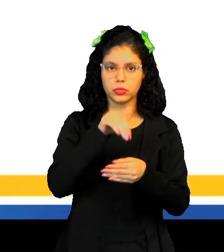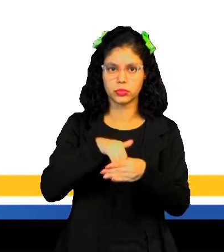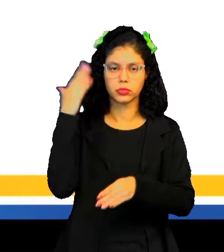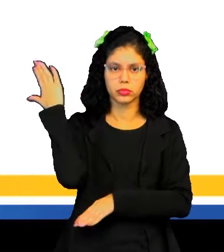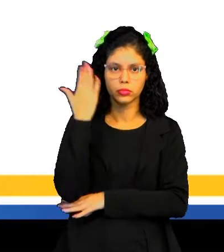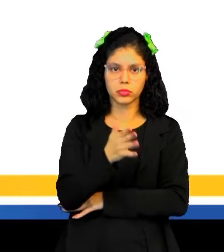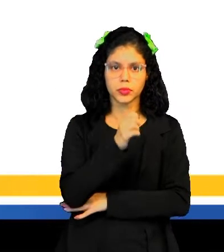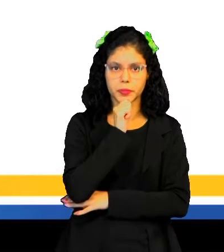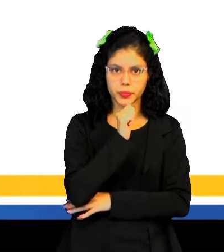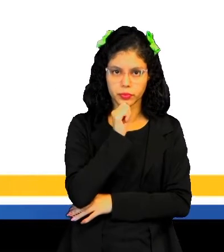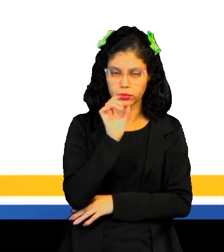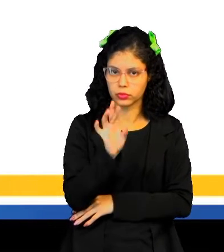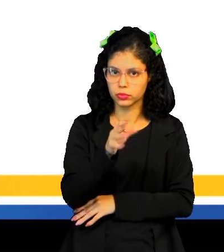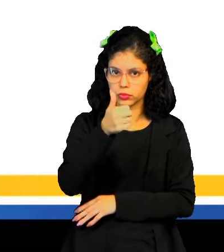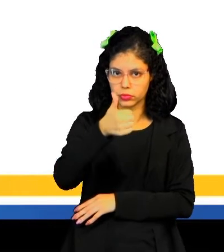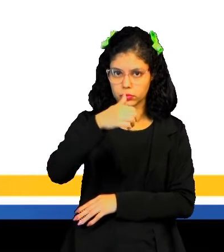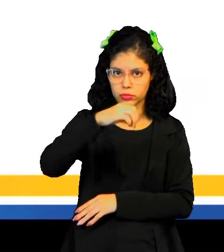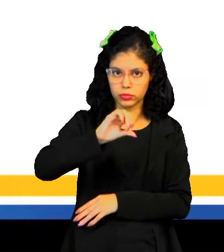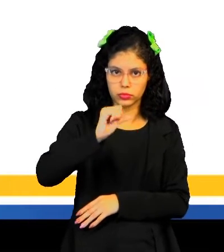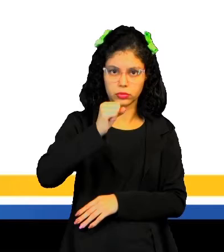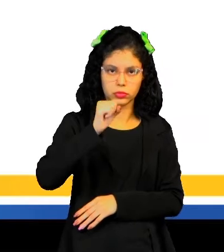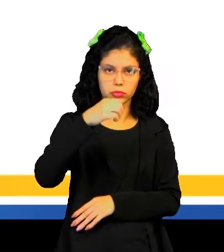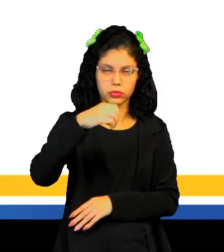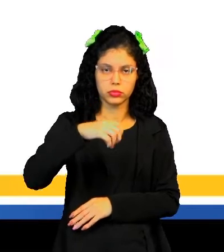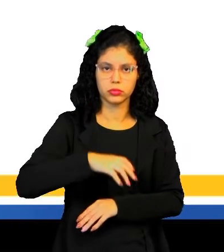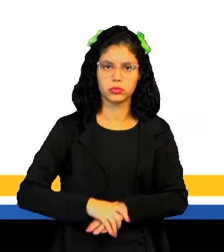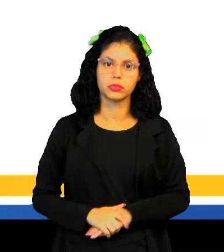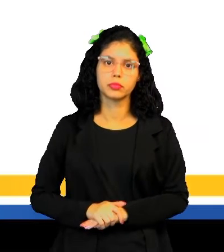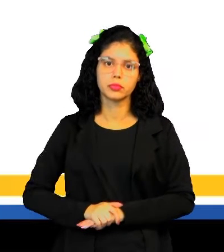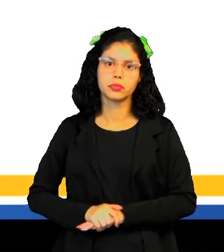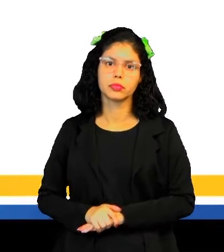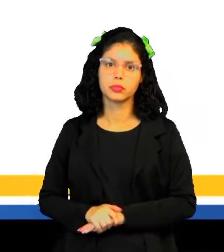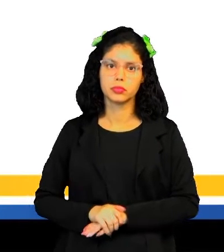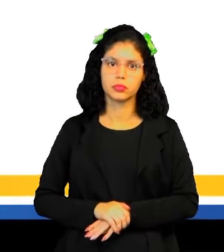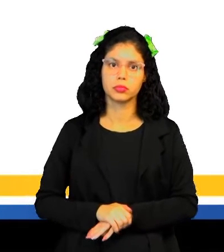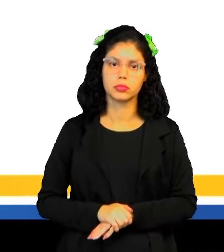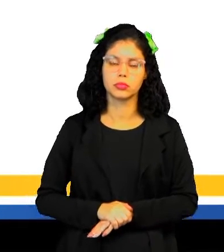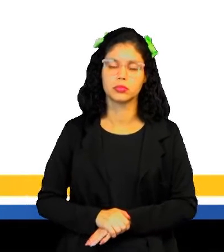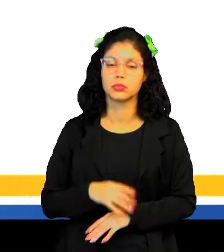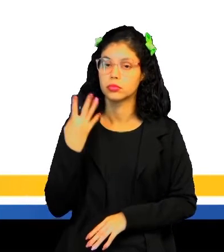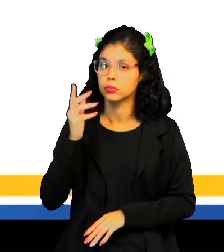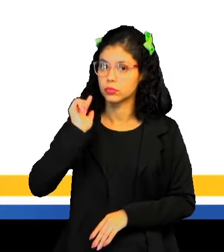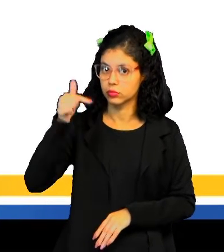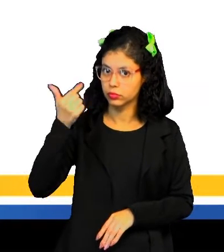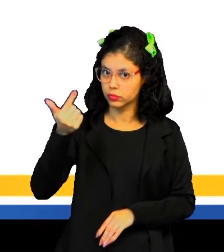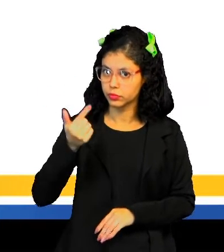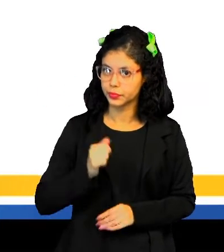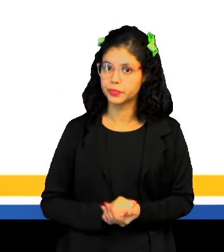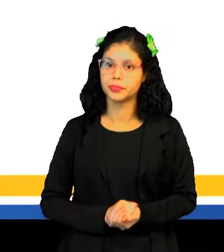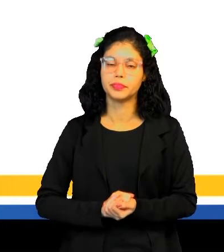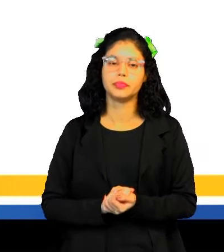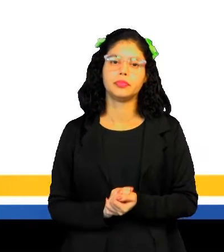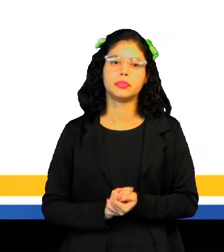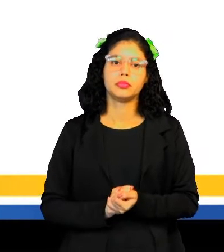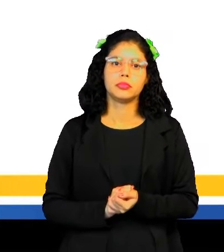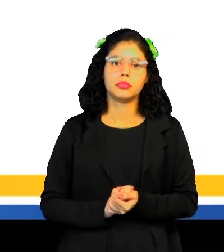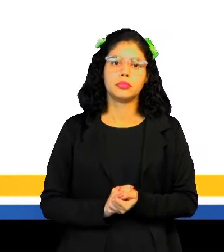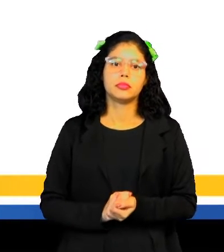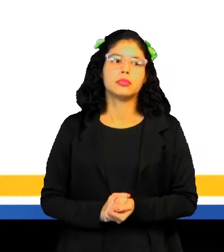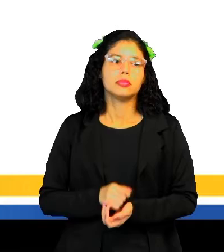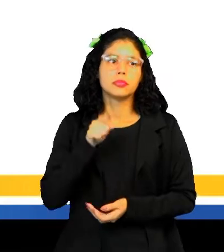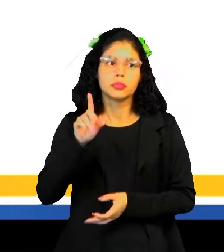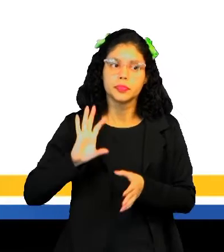eleições, né, diretas seriam apenas em 1989, 4 anos depois.